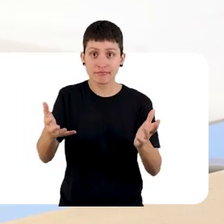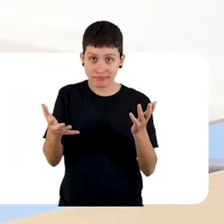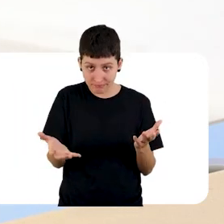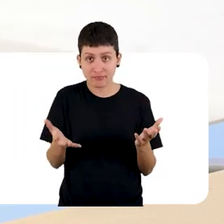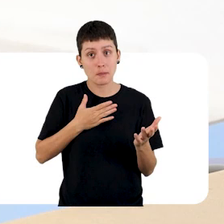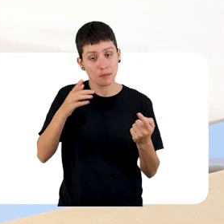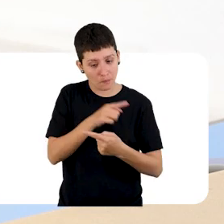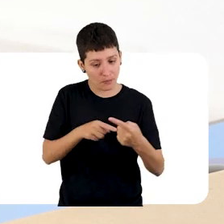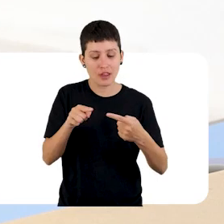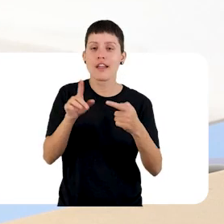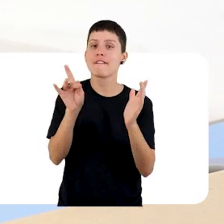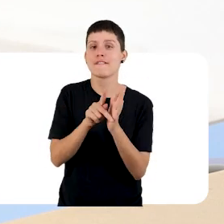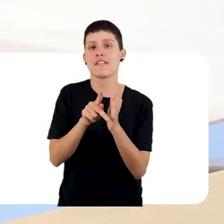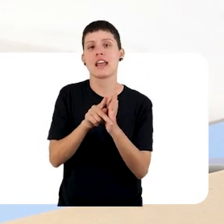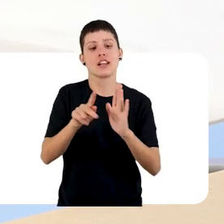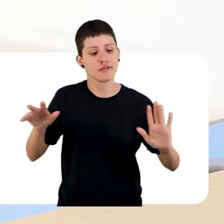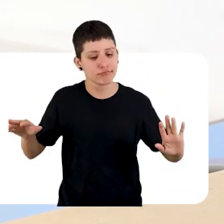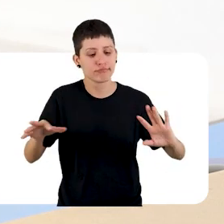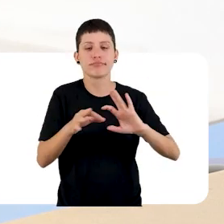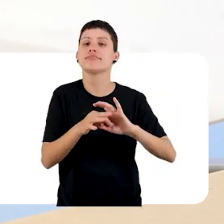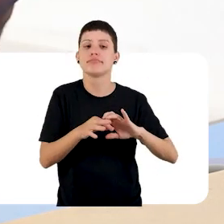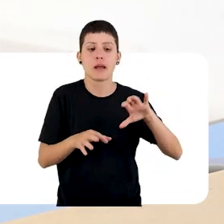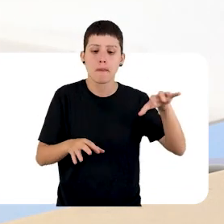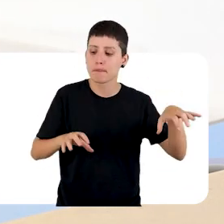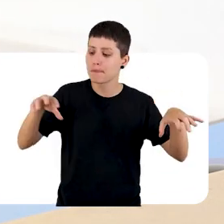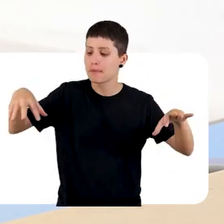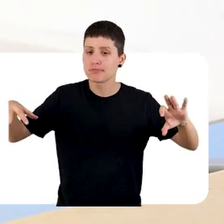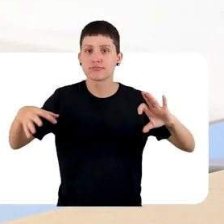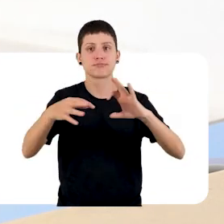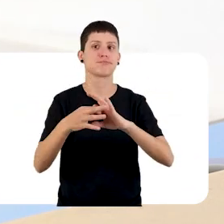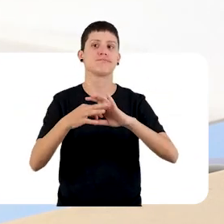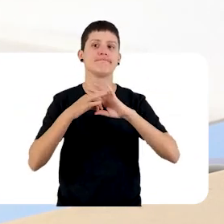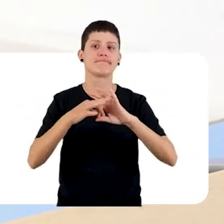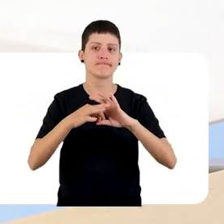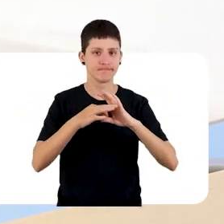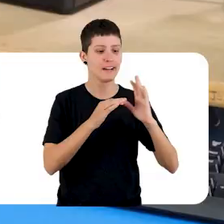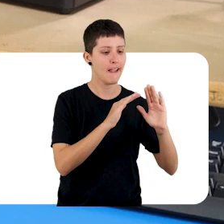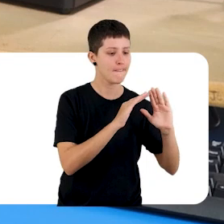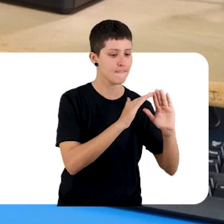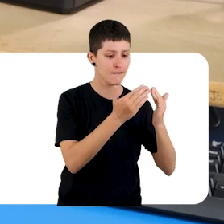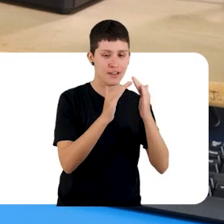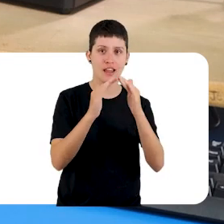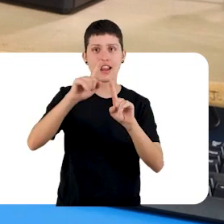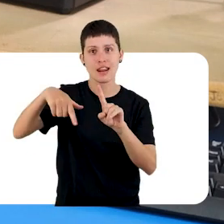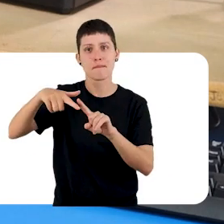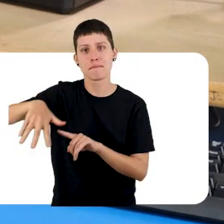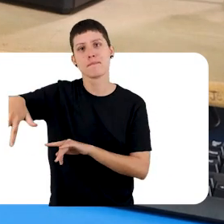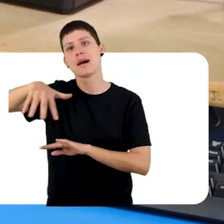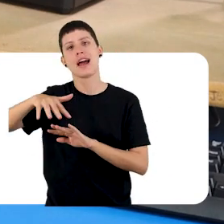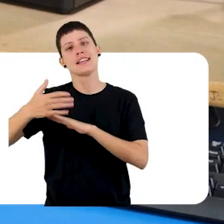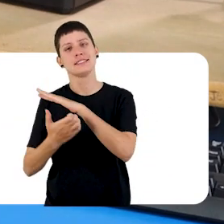realmente unir esses dois mundos, né? A conexão, quebrada e o asfalto, é que eu digo, né?